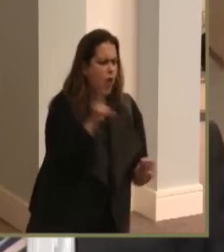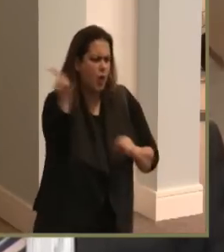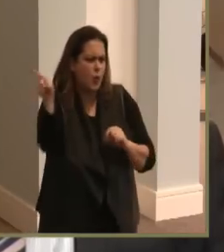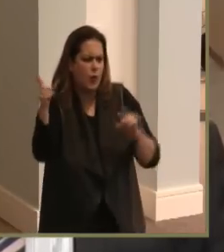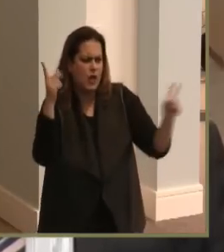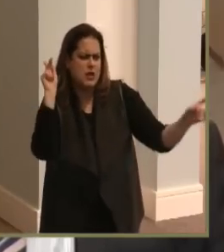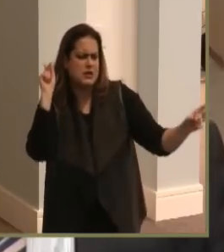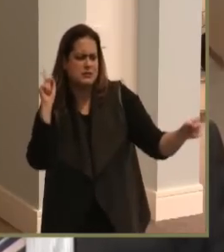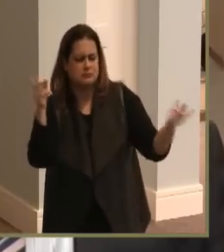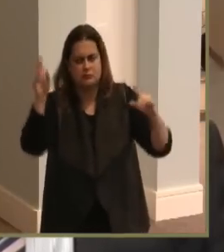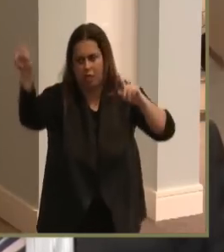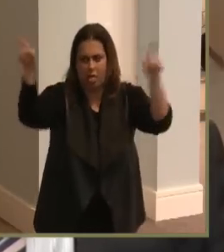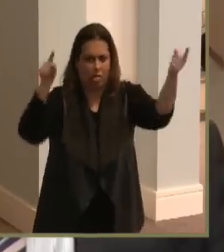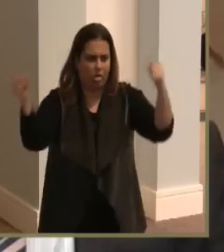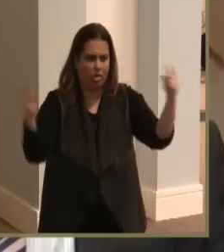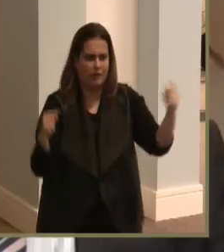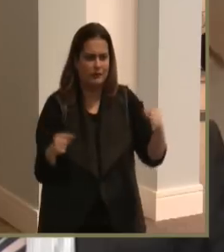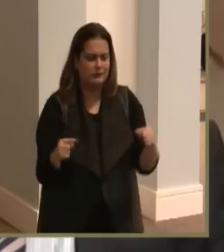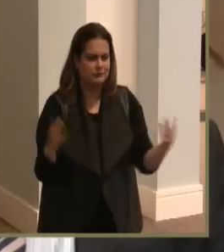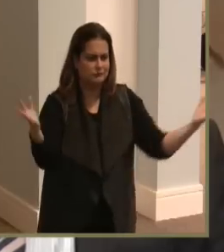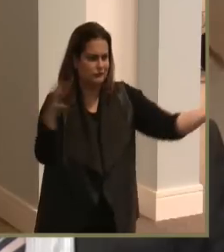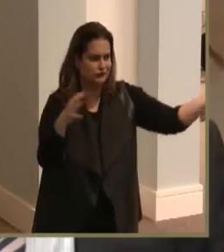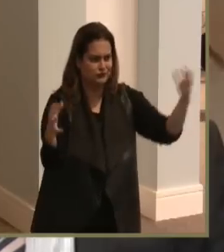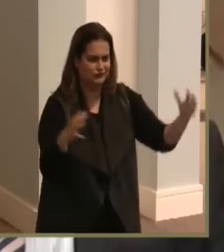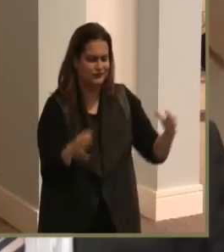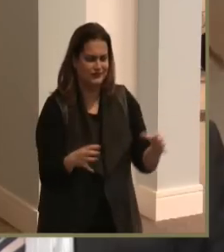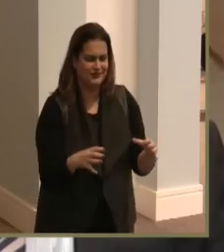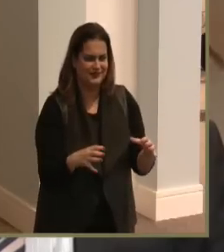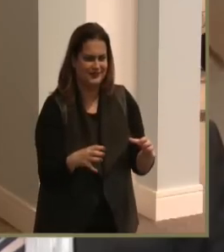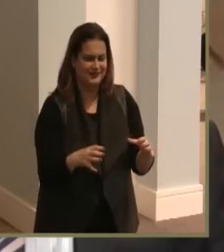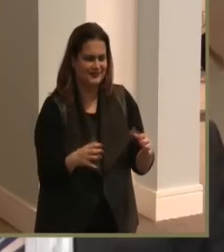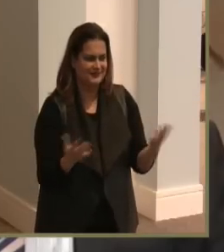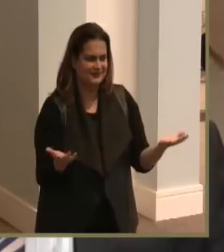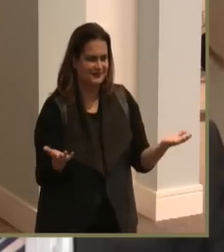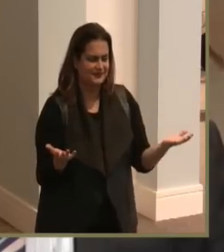Eu vim do Rio Grande do Sul, e aí é fácil você identificar muitas vezes quem vem do sul.